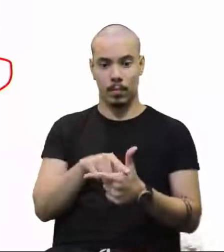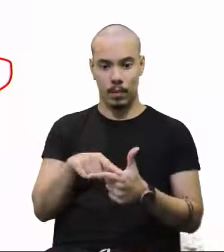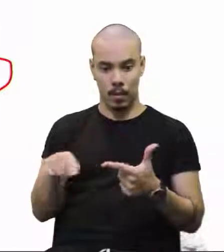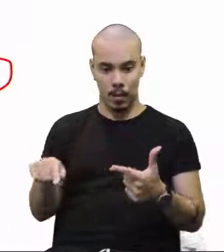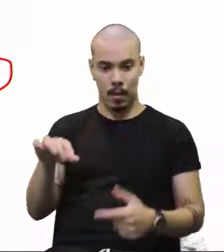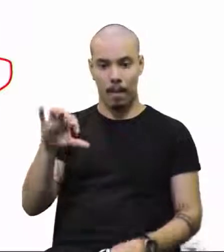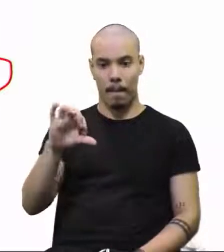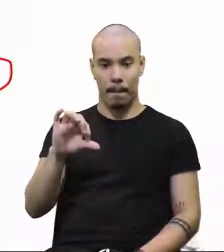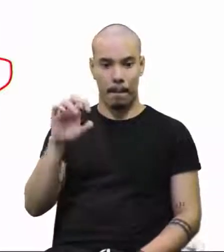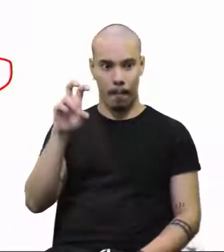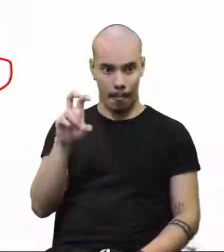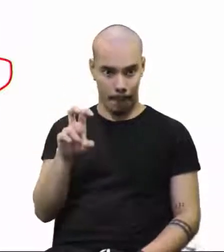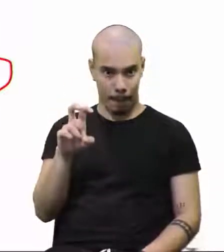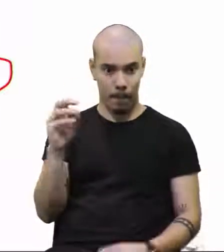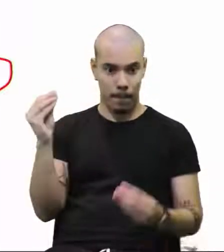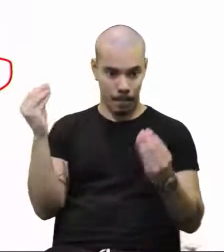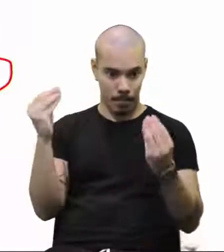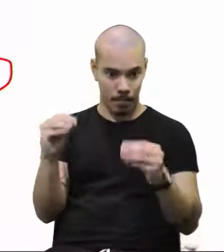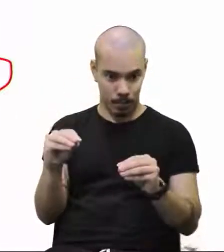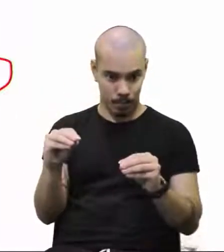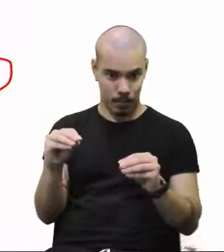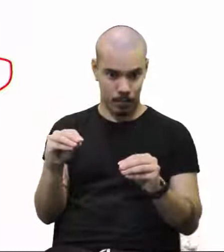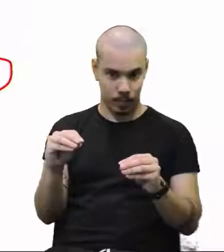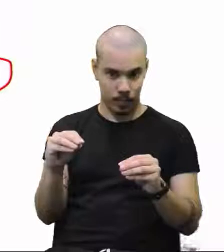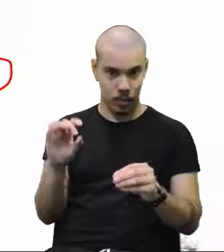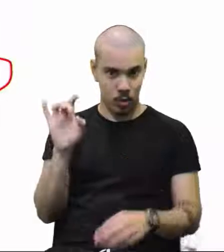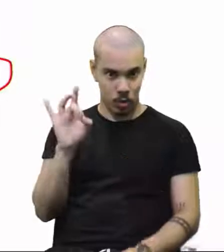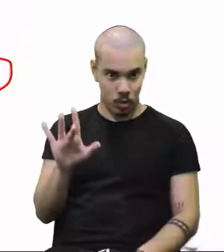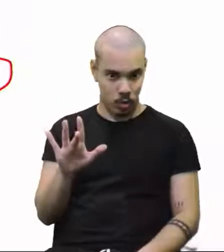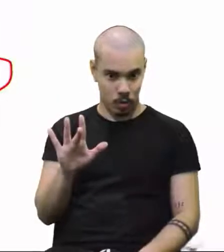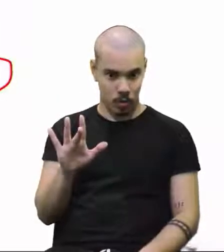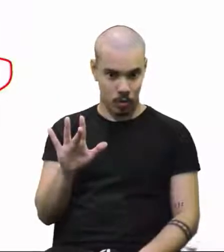95. Posso colocar 95, professor? Só 95 não.